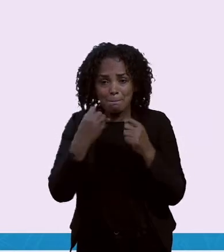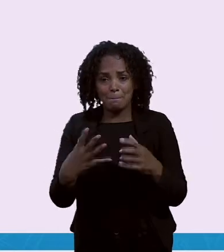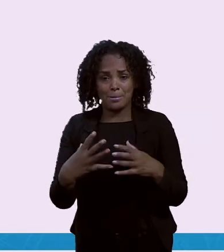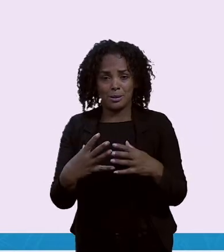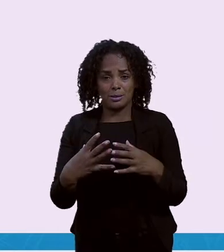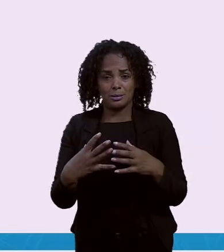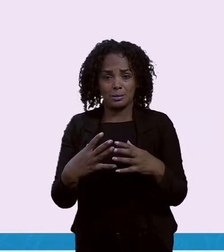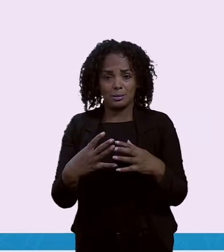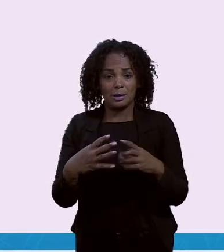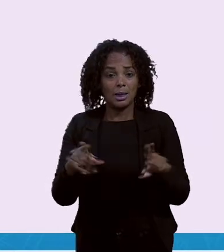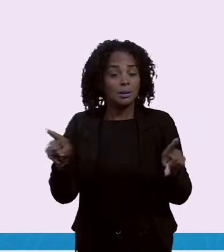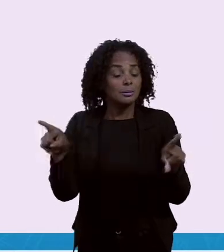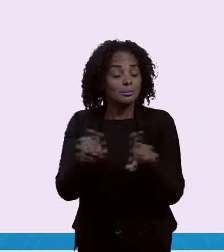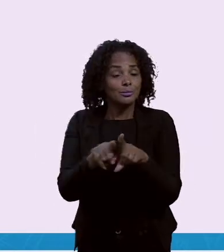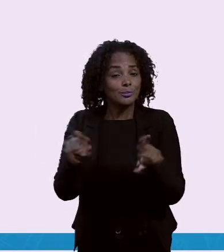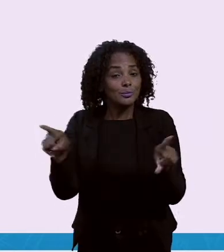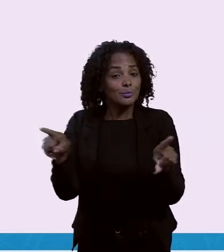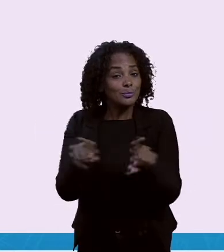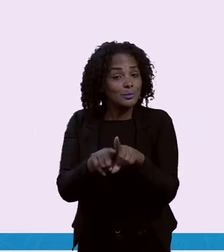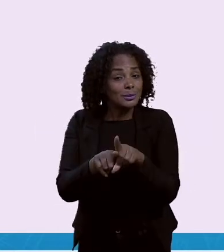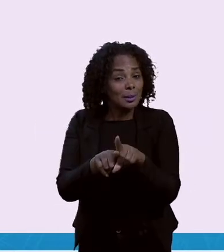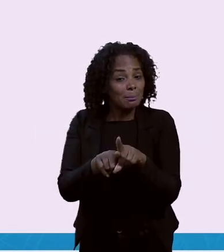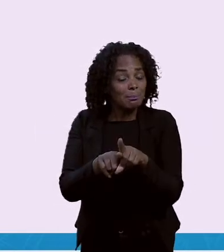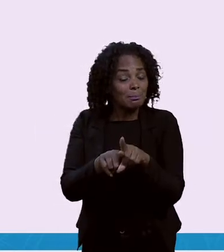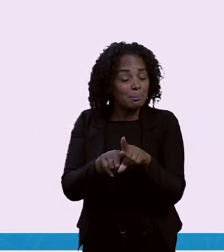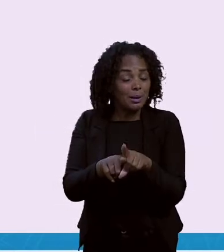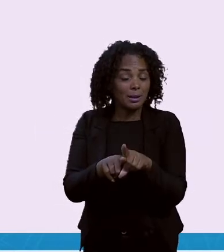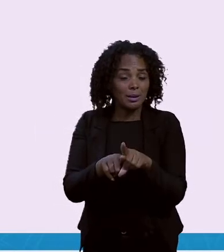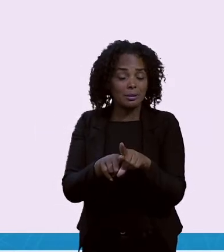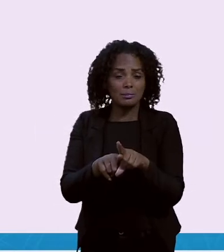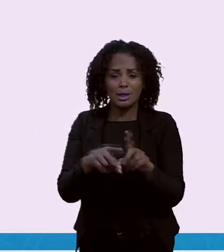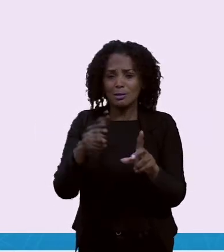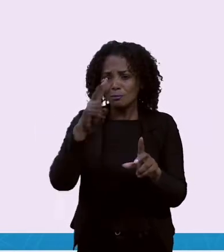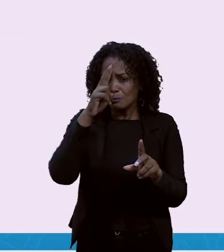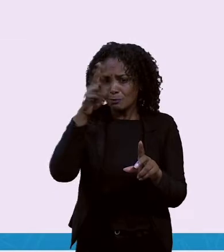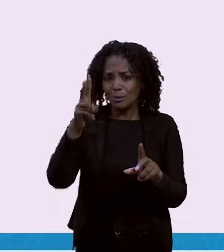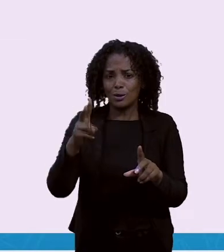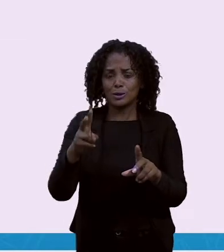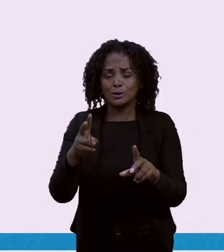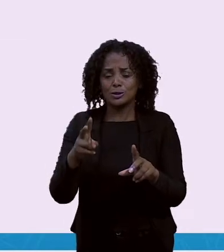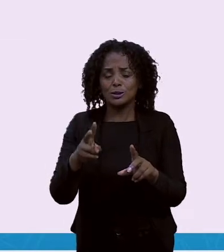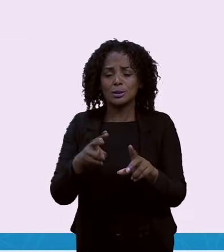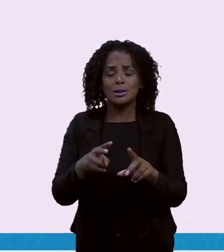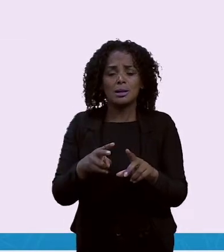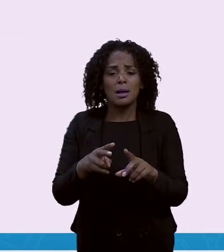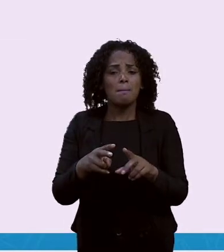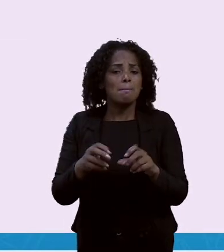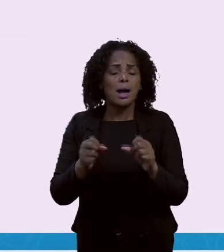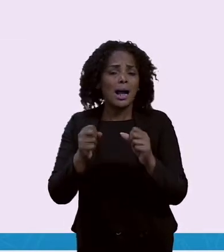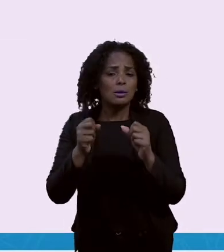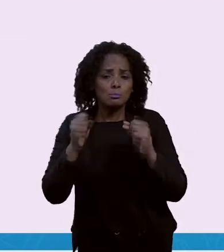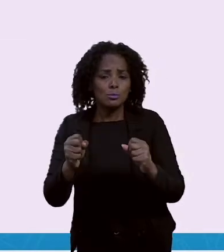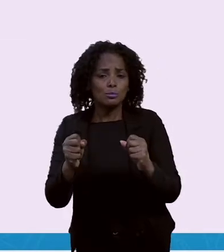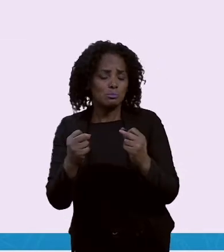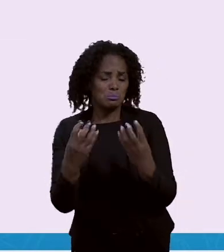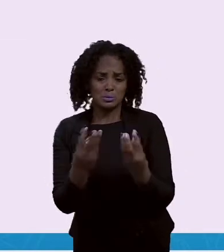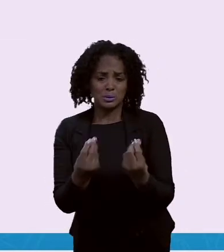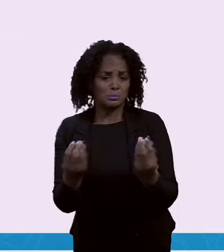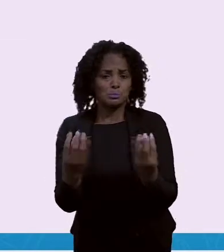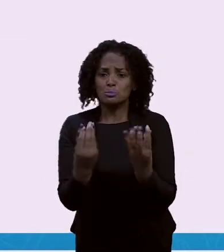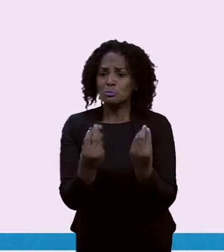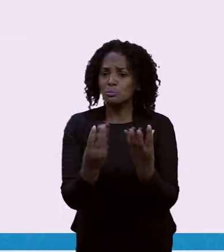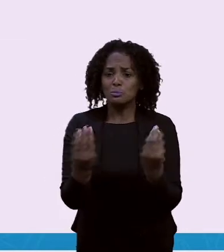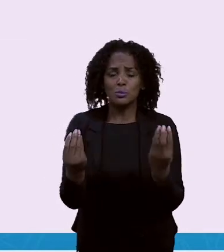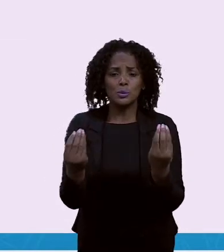Resistência à corrosão provocada por diversos produtos químicos e facilidade de adesão a